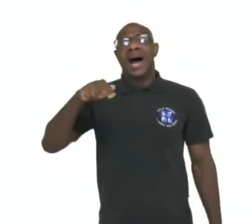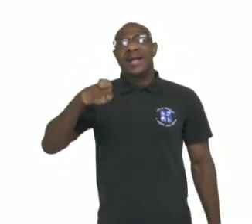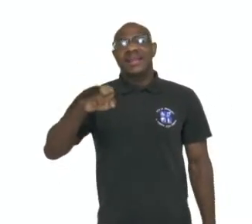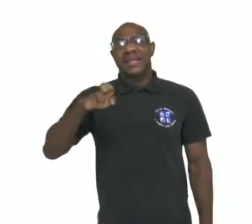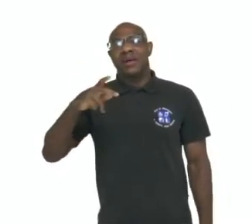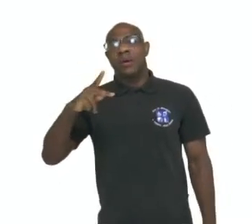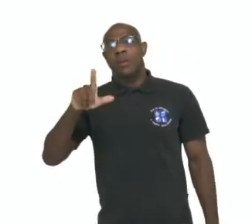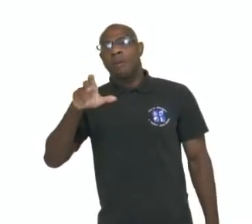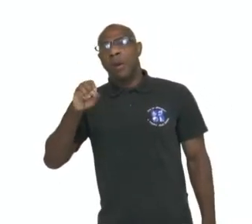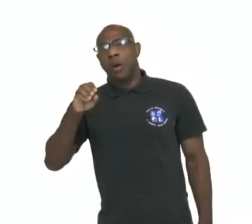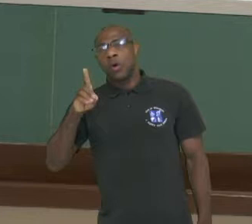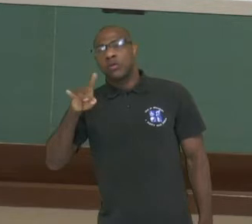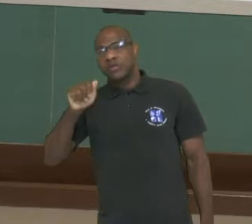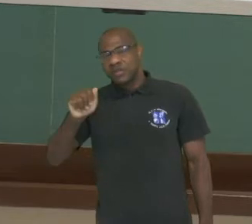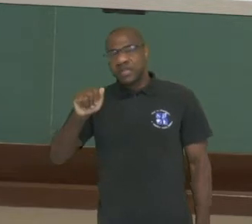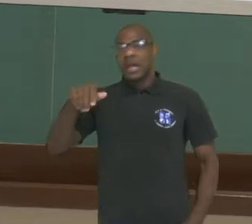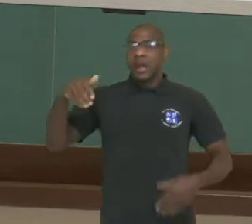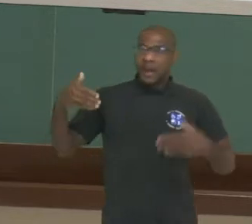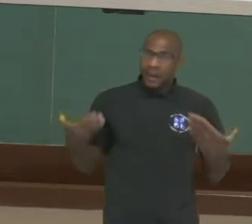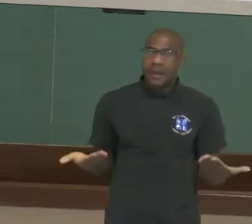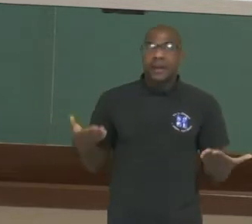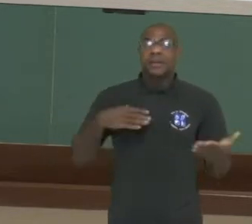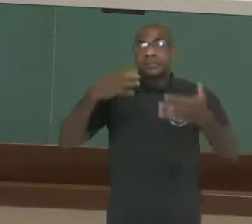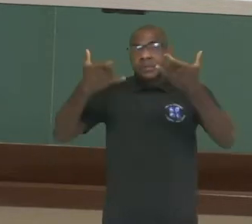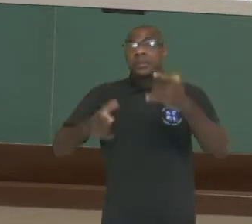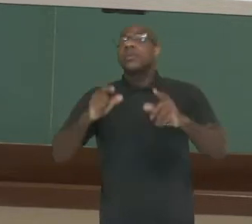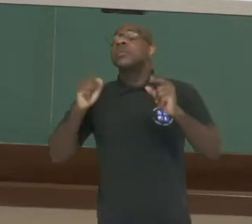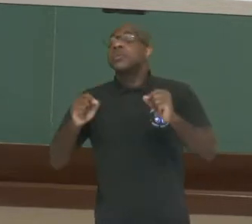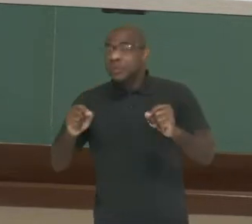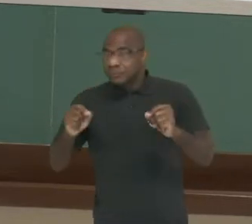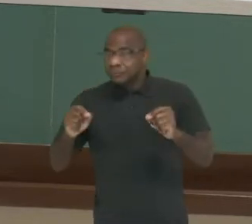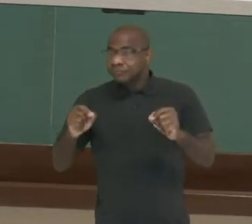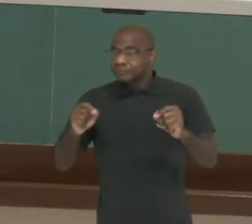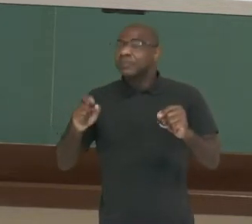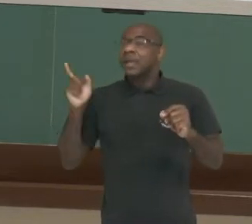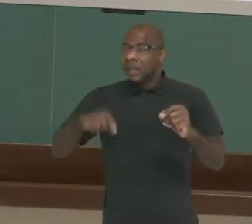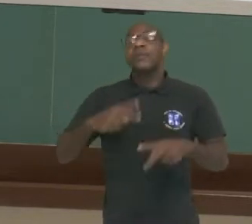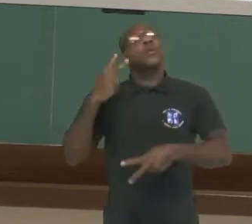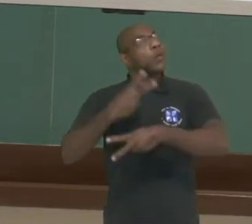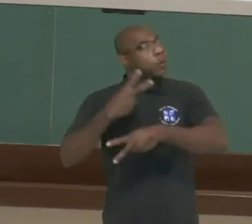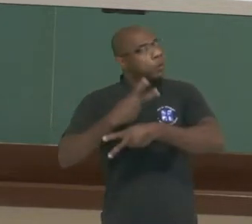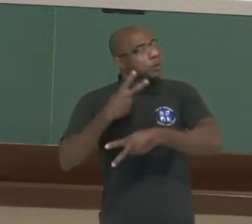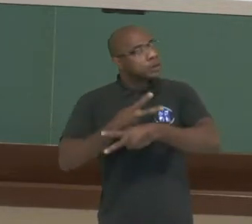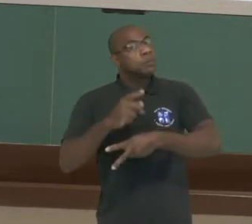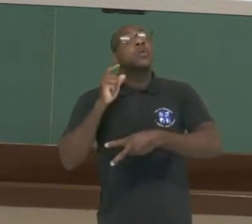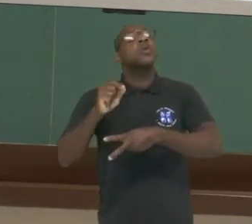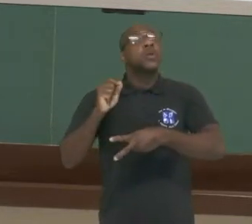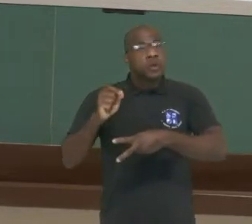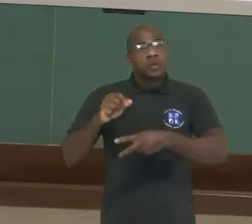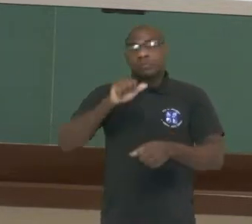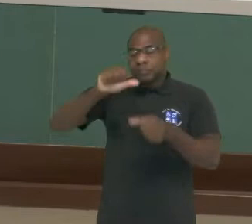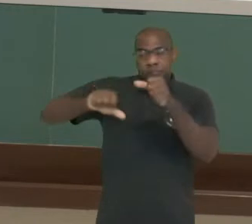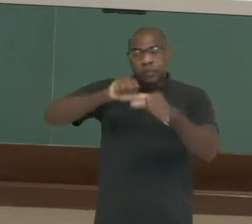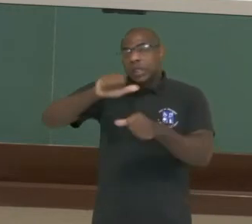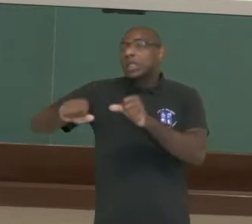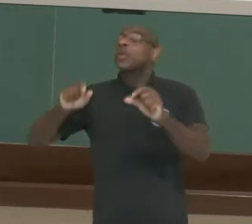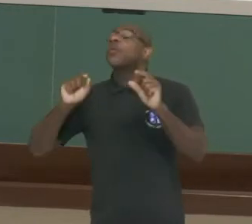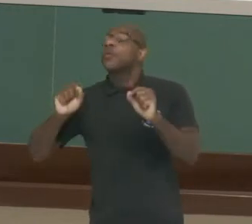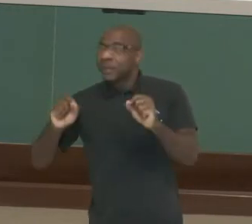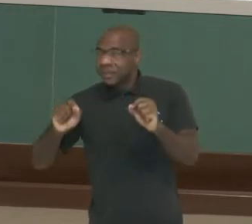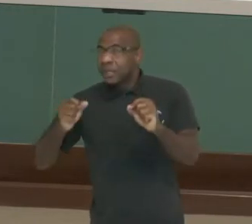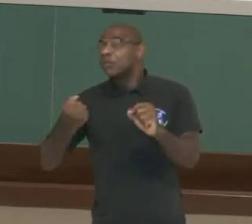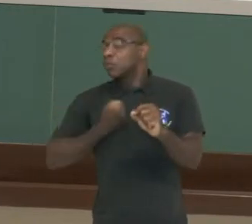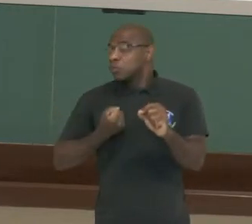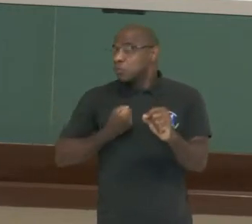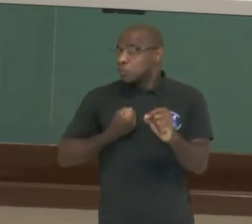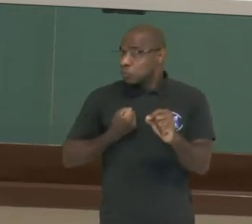Quando falamos de aneuploidia, nós estamos falando da questão dos cromossomos, estamos falando de alterações